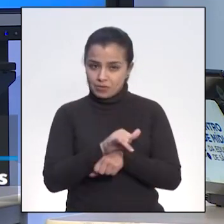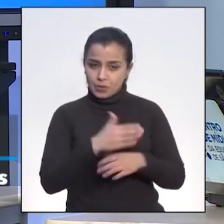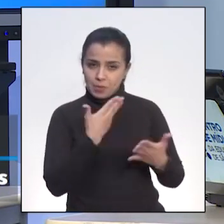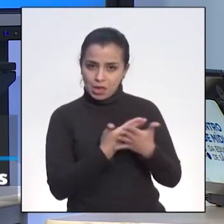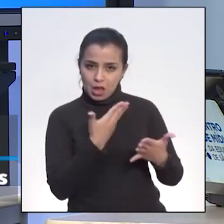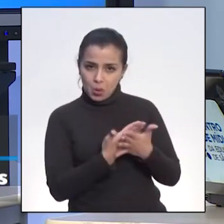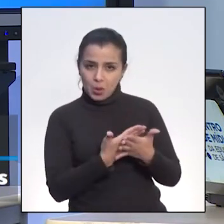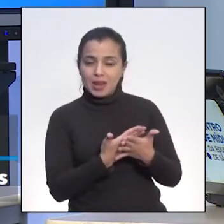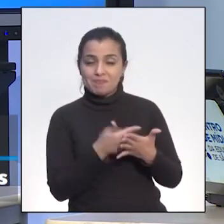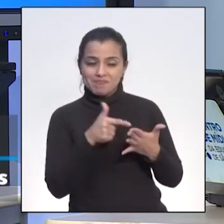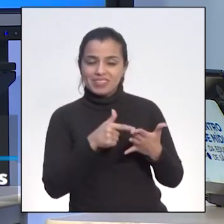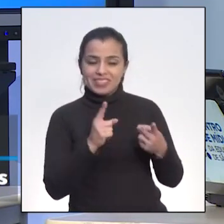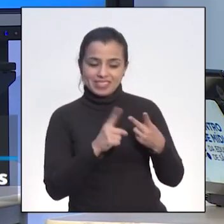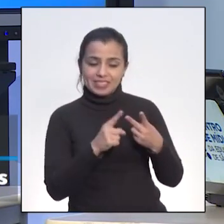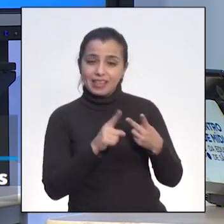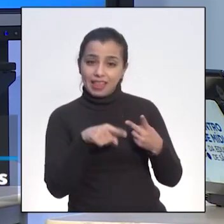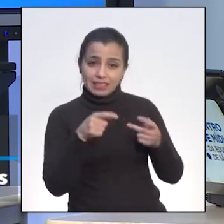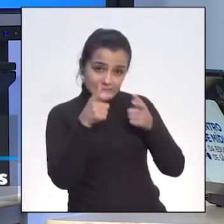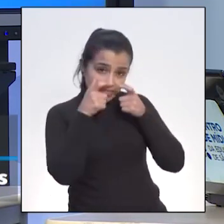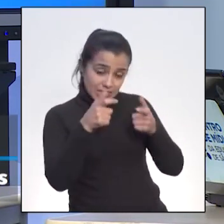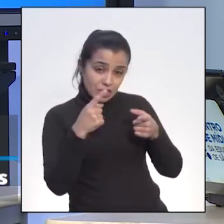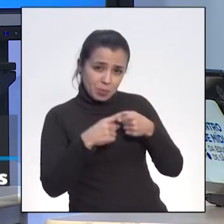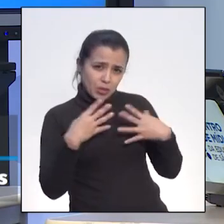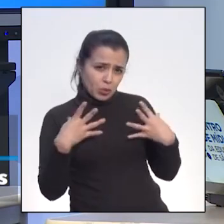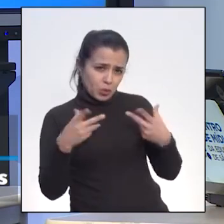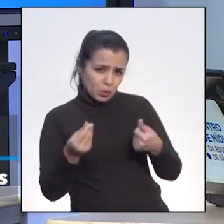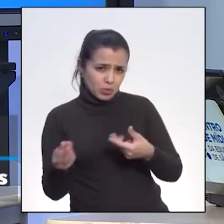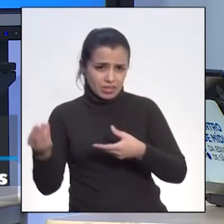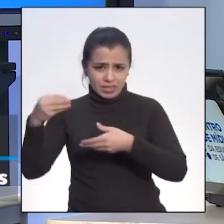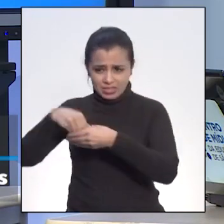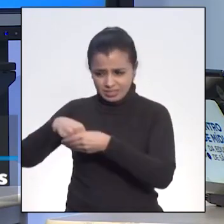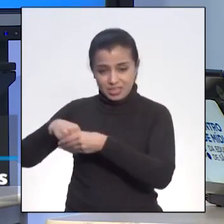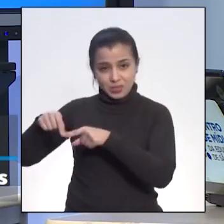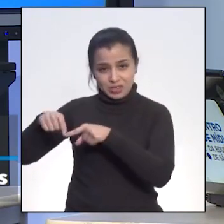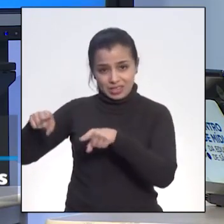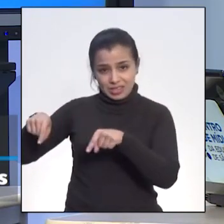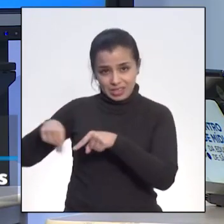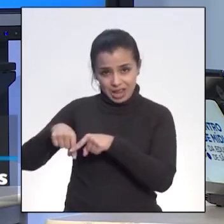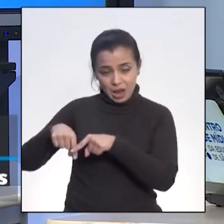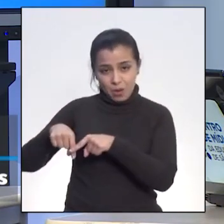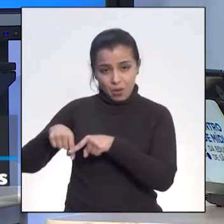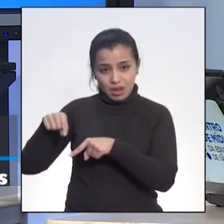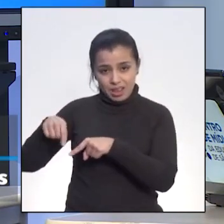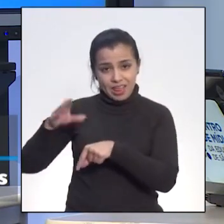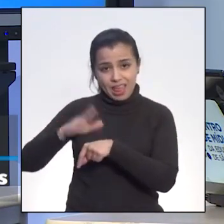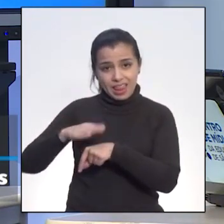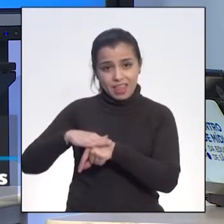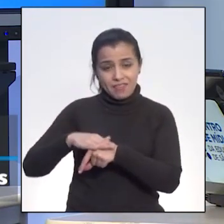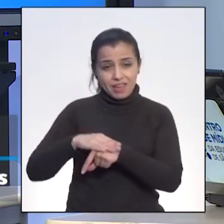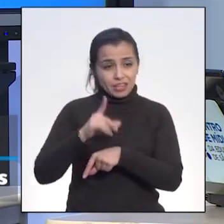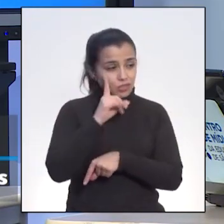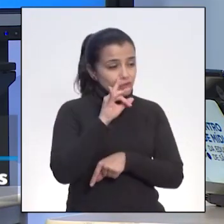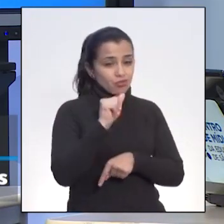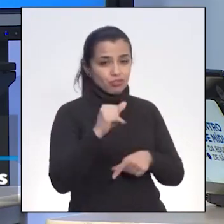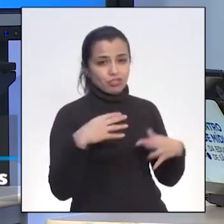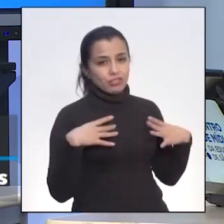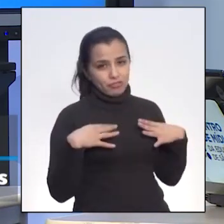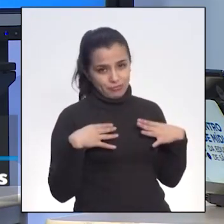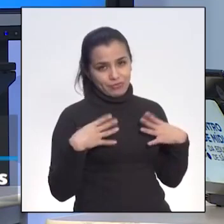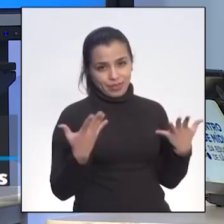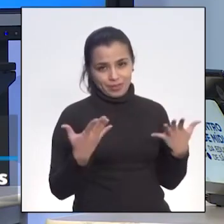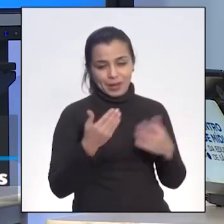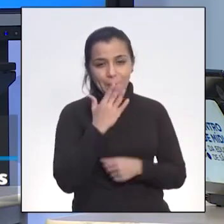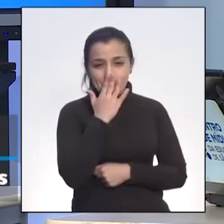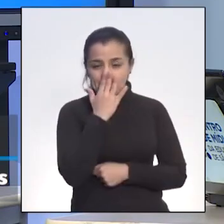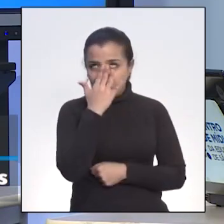tudo aquilo que os amigos dele fazem durante a aula, ele faz no dia de folga dele, de maneira prática.